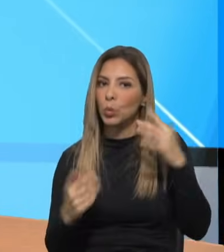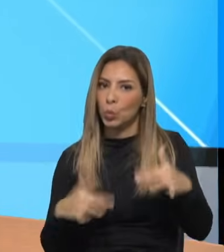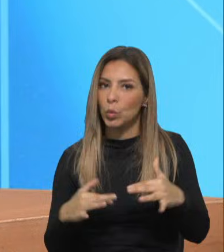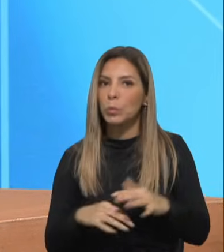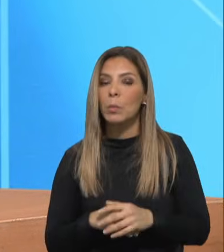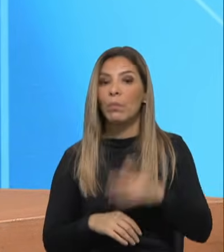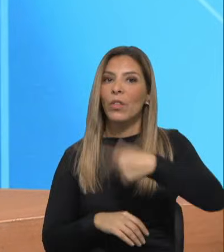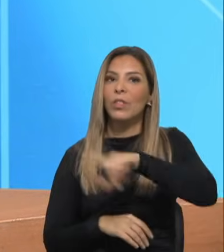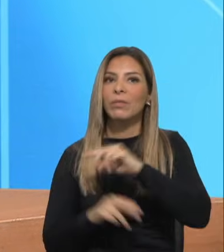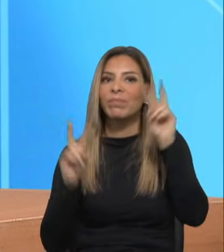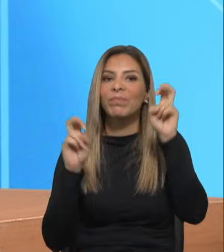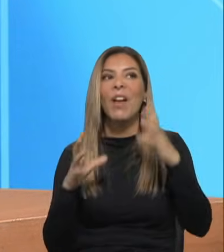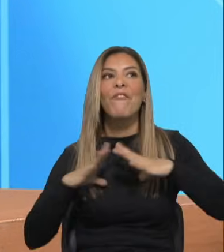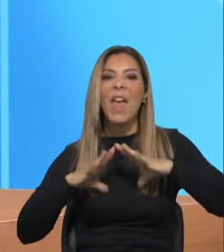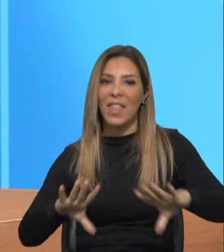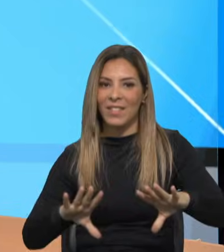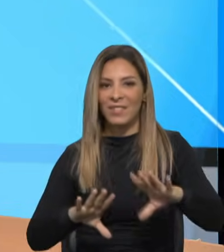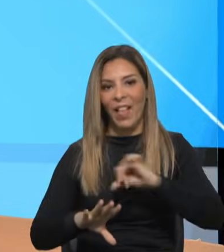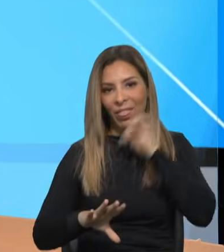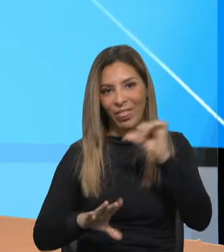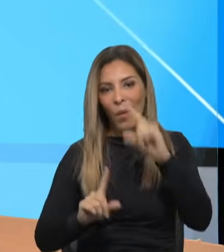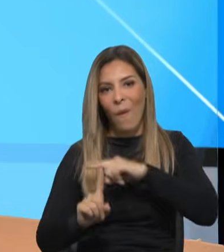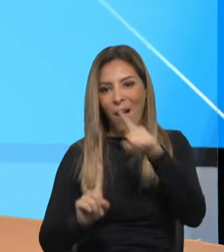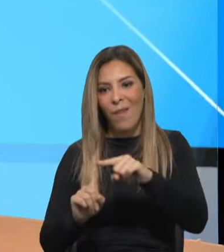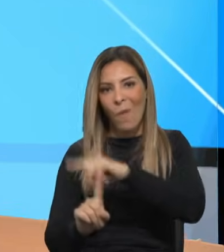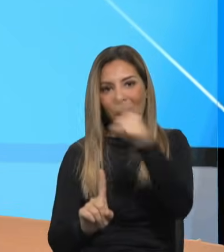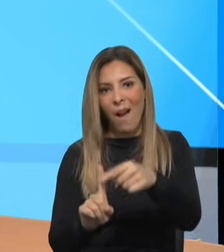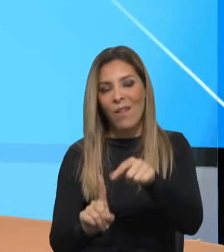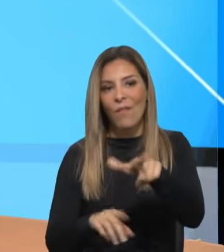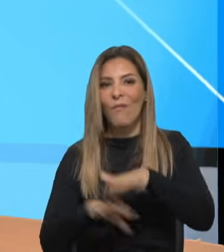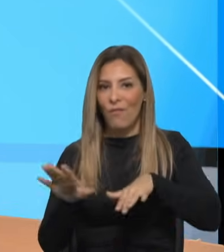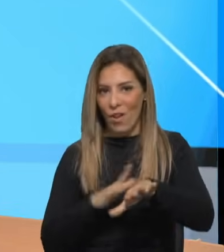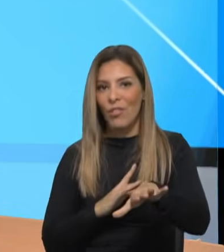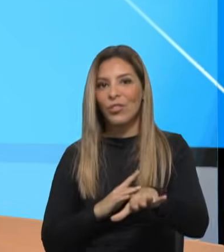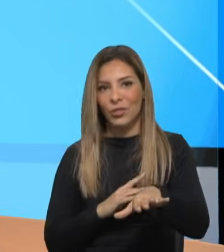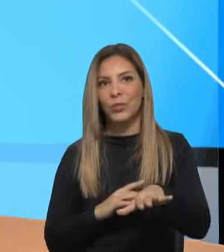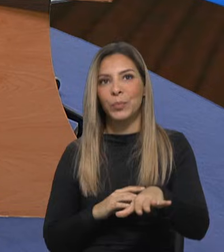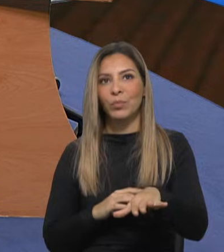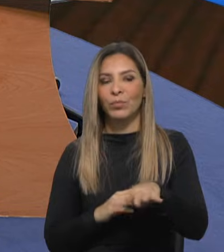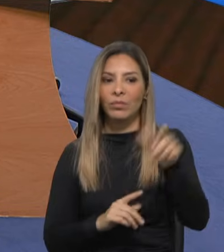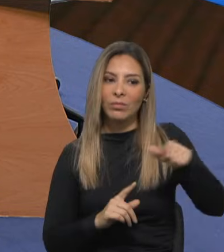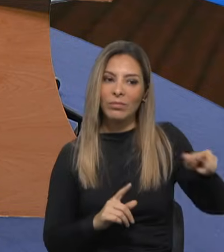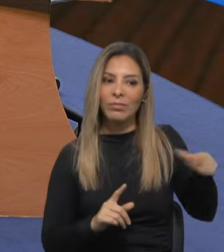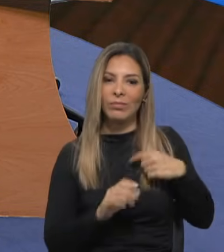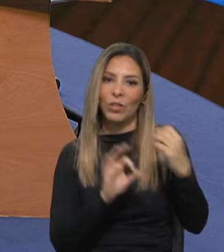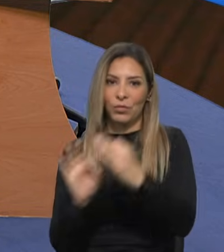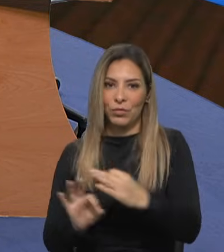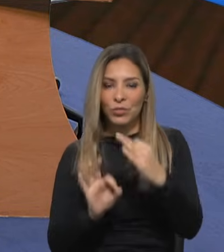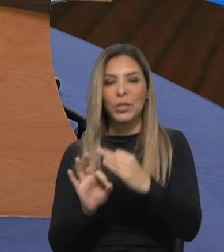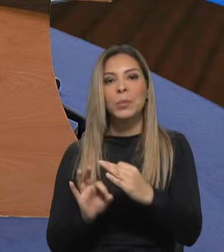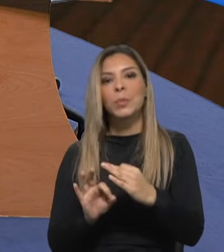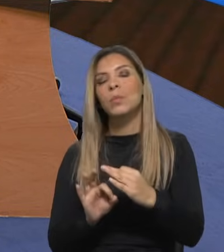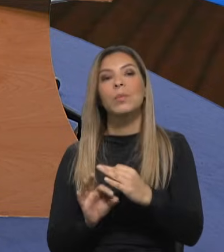vossas férias que organizam anualmente com os cuidadores, não é? E estas